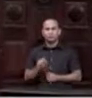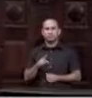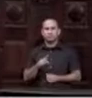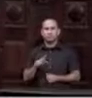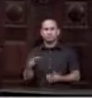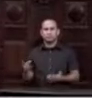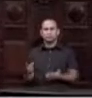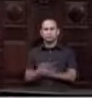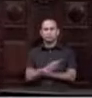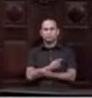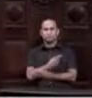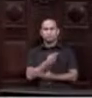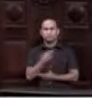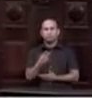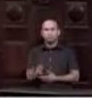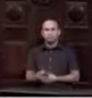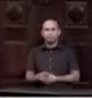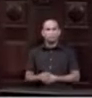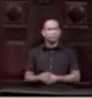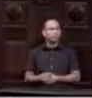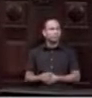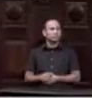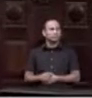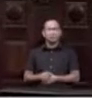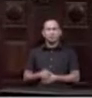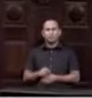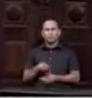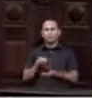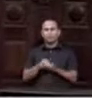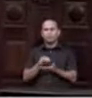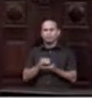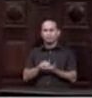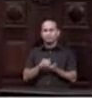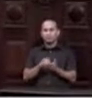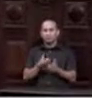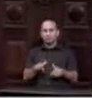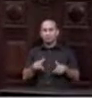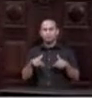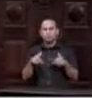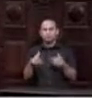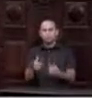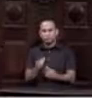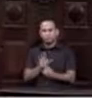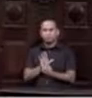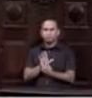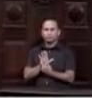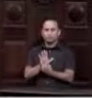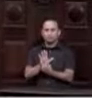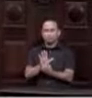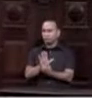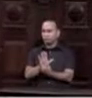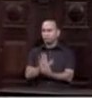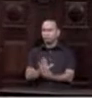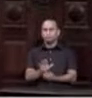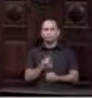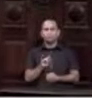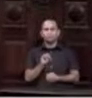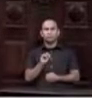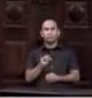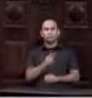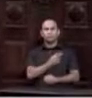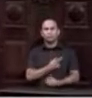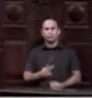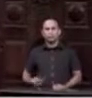a crise econômica e a incapacidade denunciada de que o governo